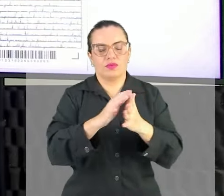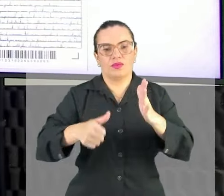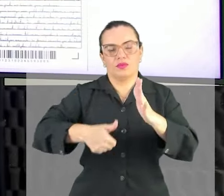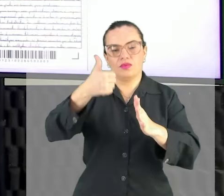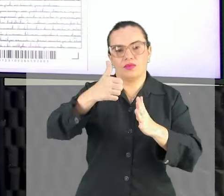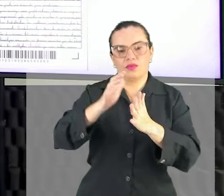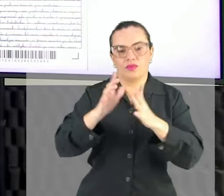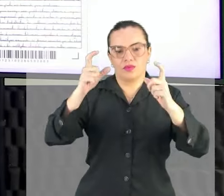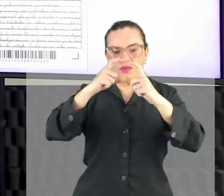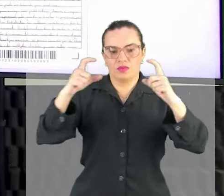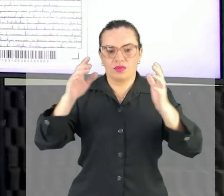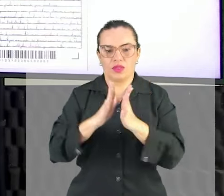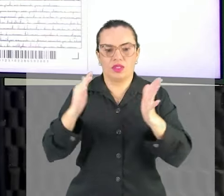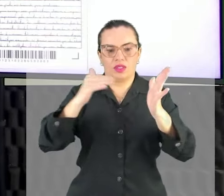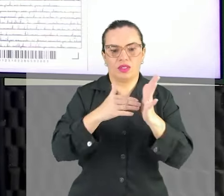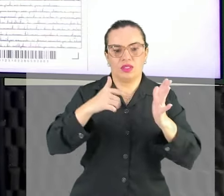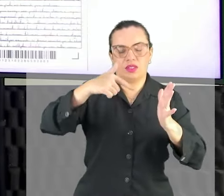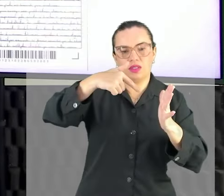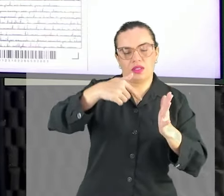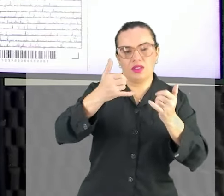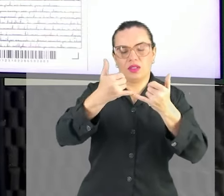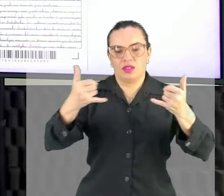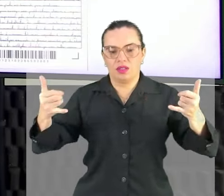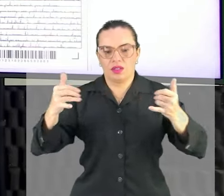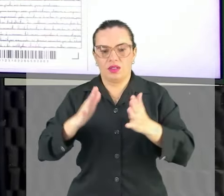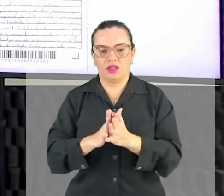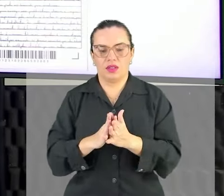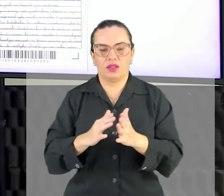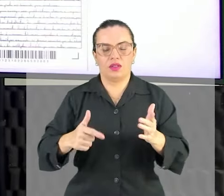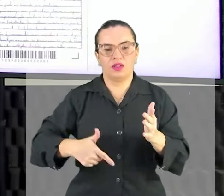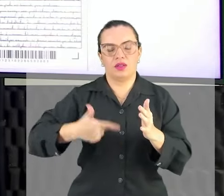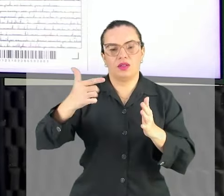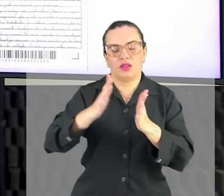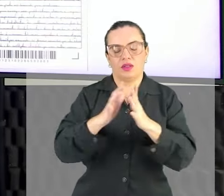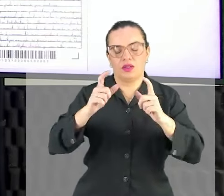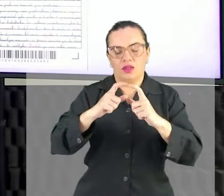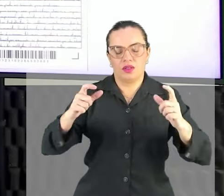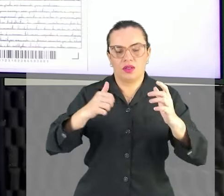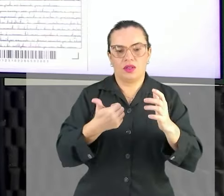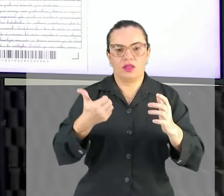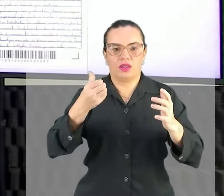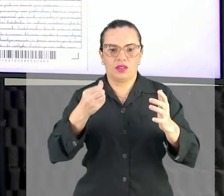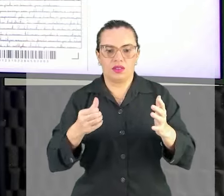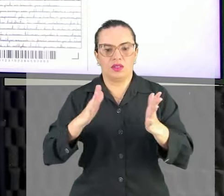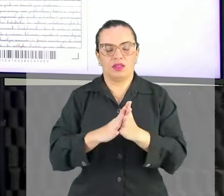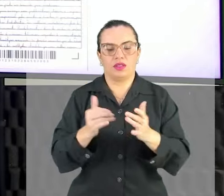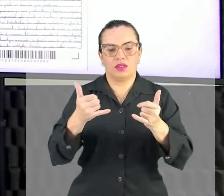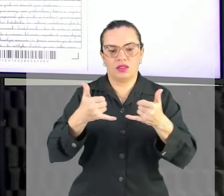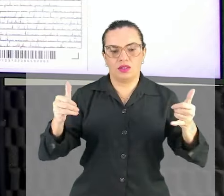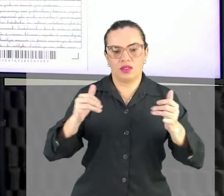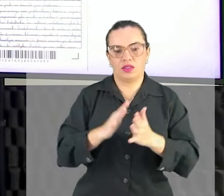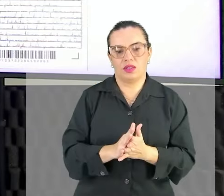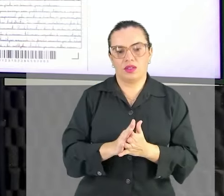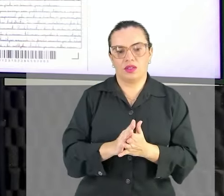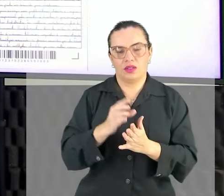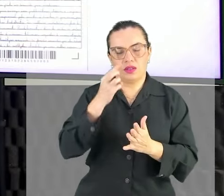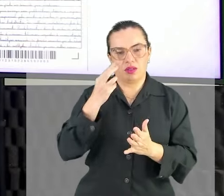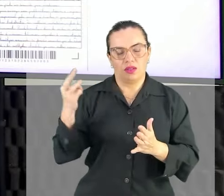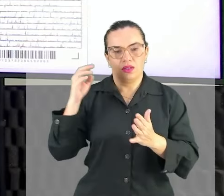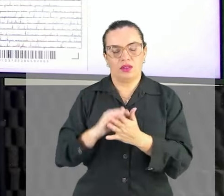vai até a linha 7, o segundo parágrafo que vai até a linha 16, o terceiro que vai da linha